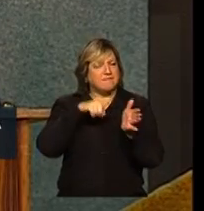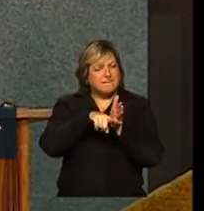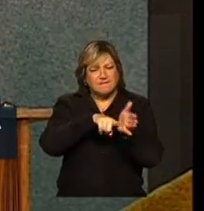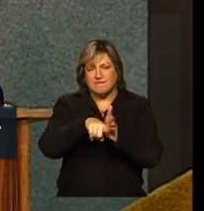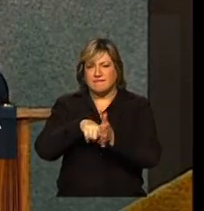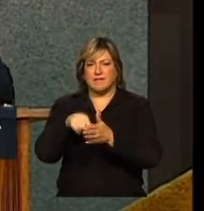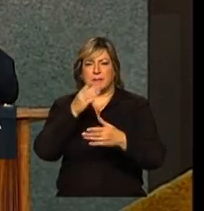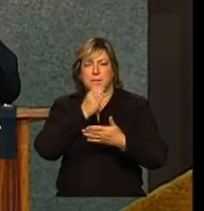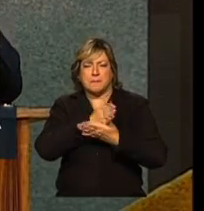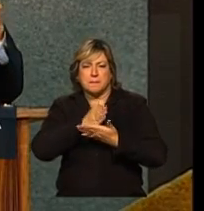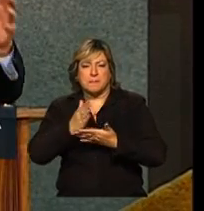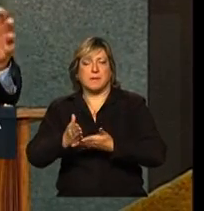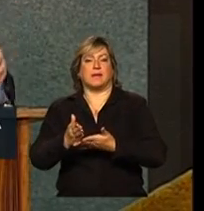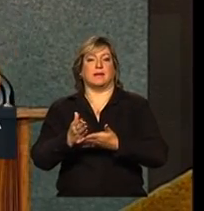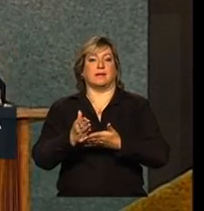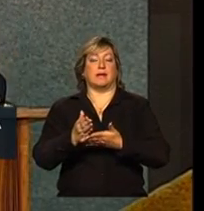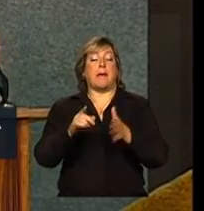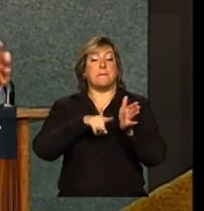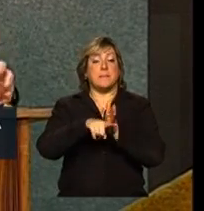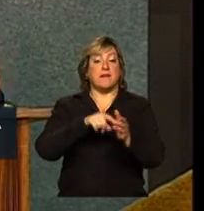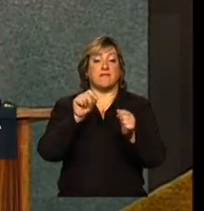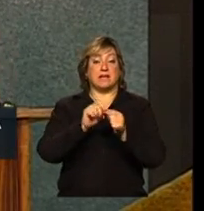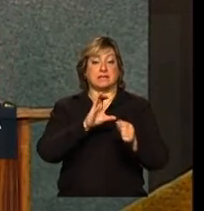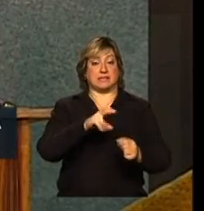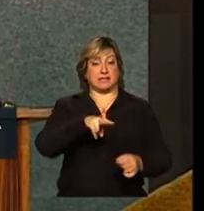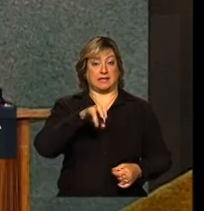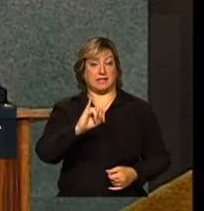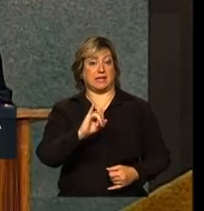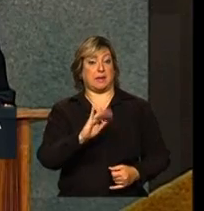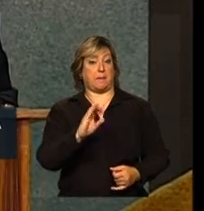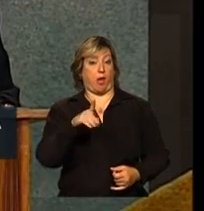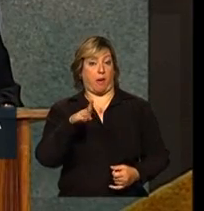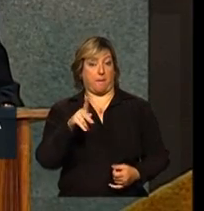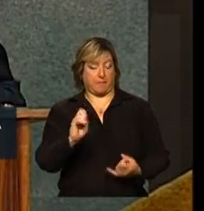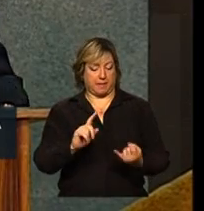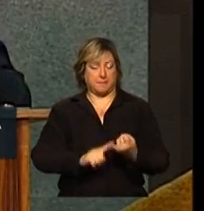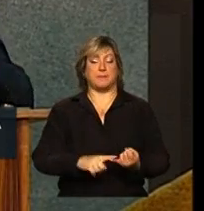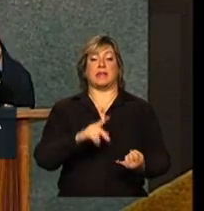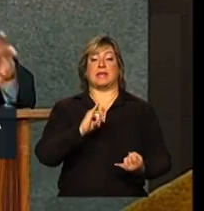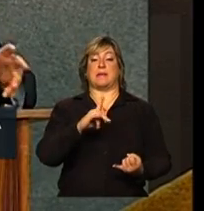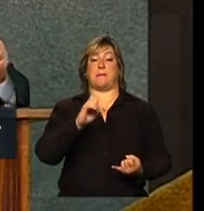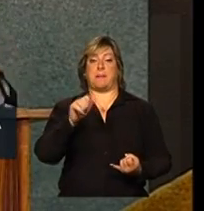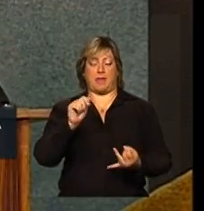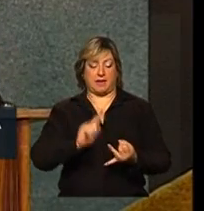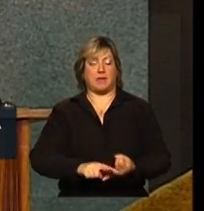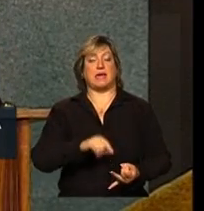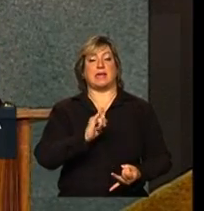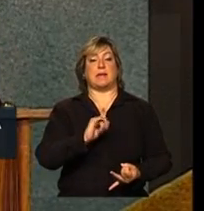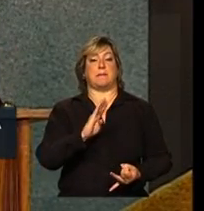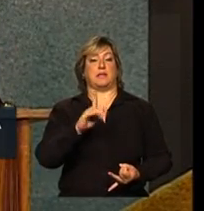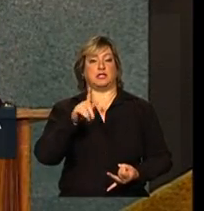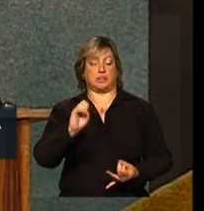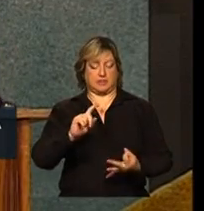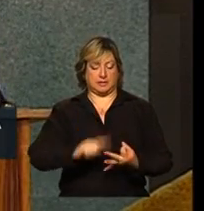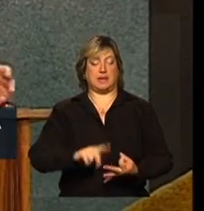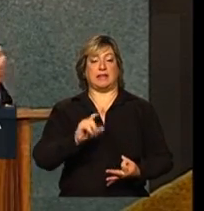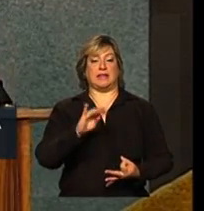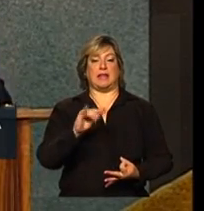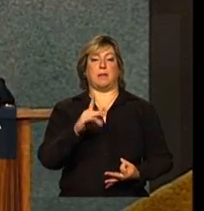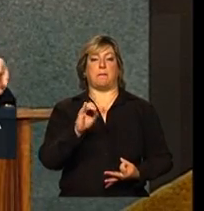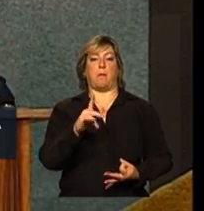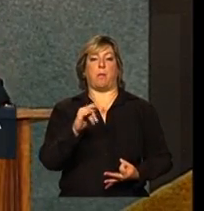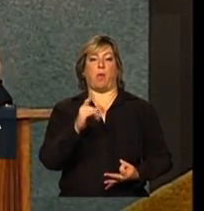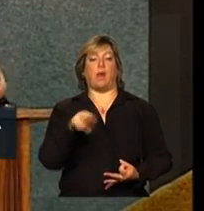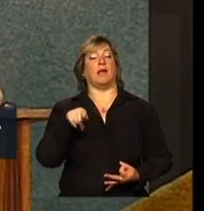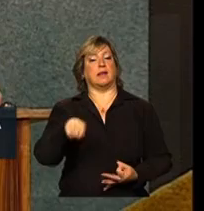detalhadamente, pesquisas realizadas pela CNI Ibope, pelo IPEA, pelo IBGE, pelo Data Popular, que é um